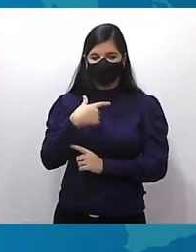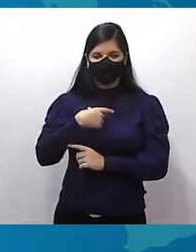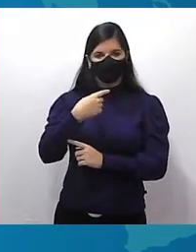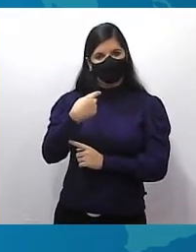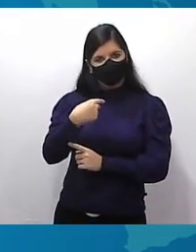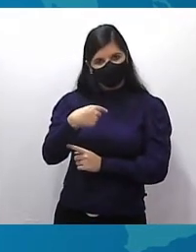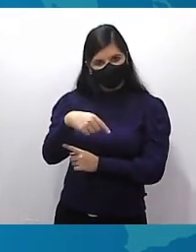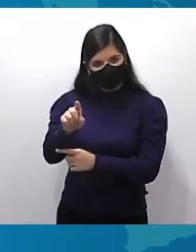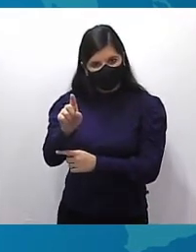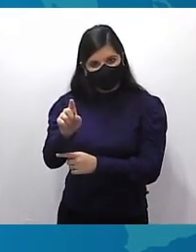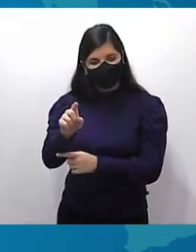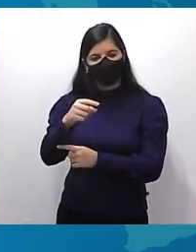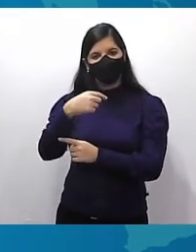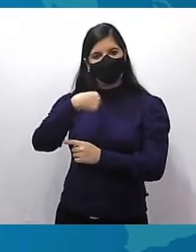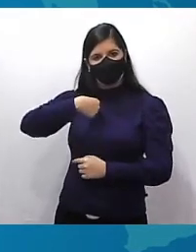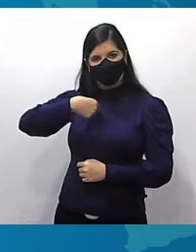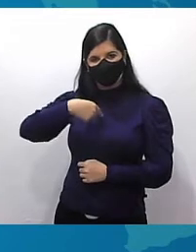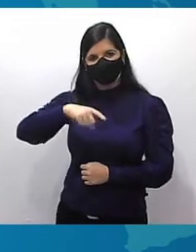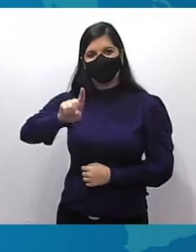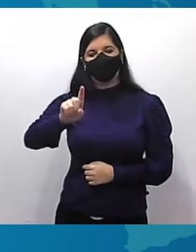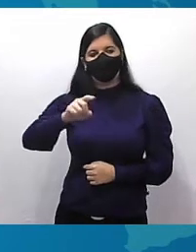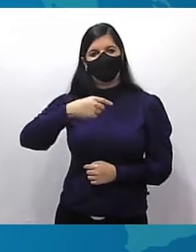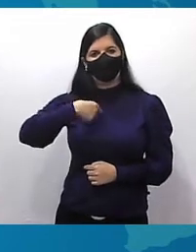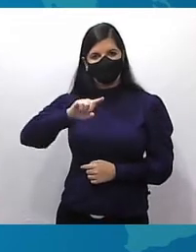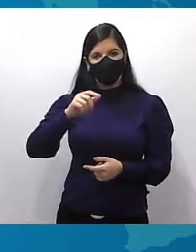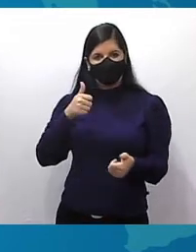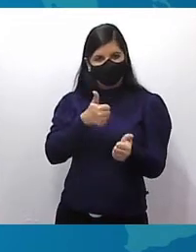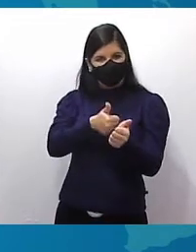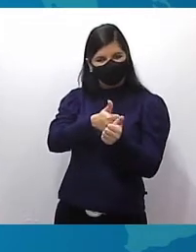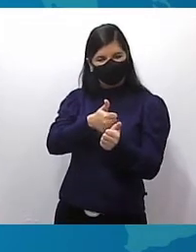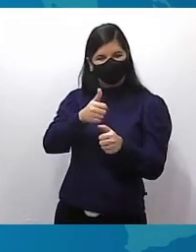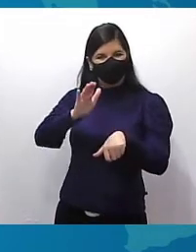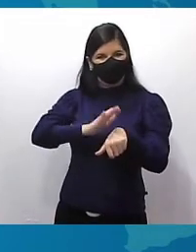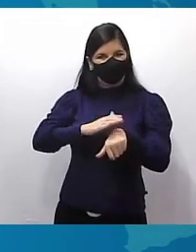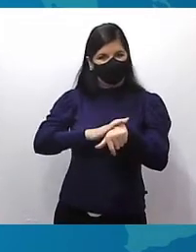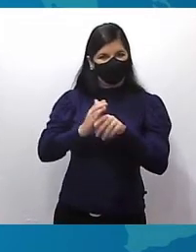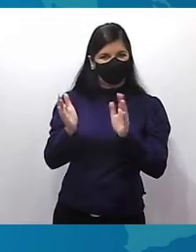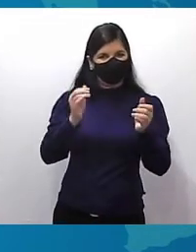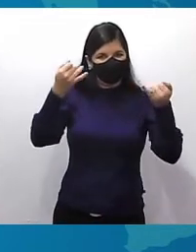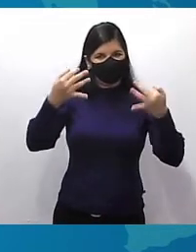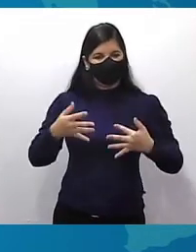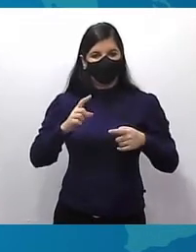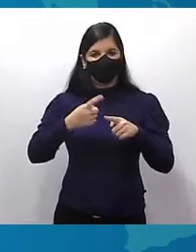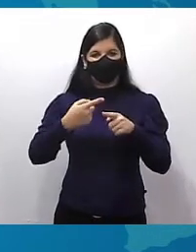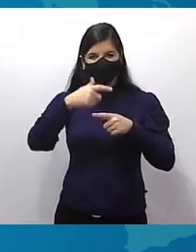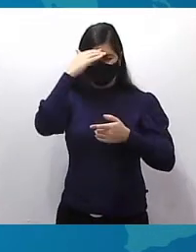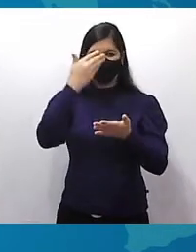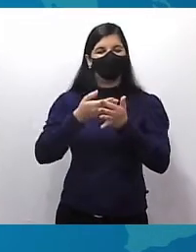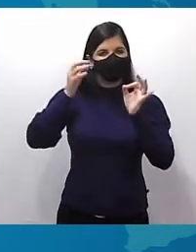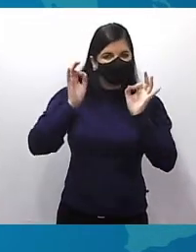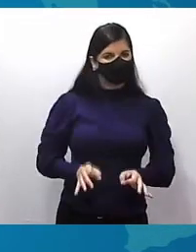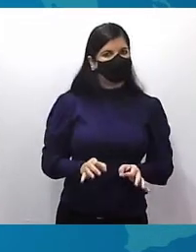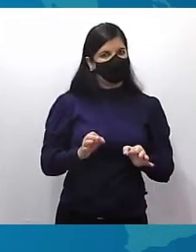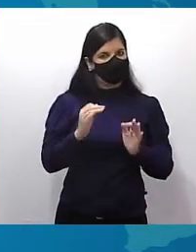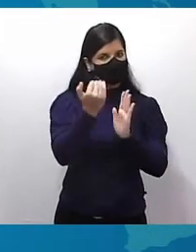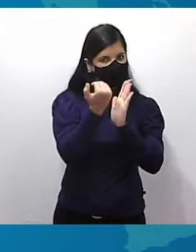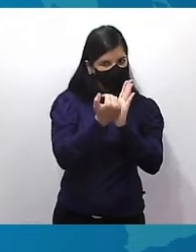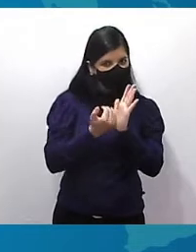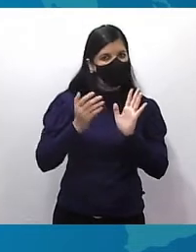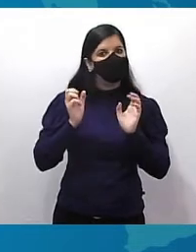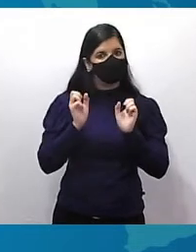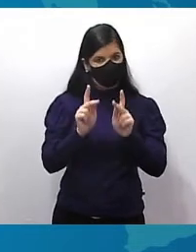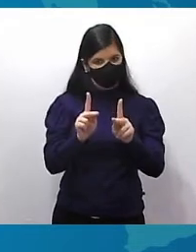para ou irei, muito perto do tempo que eu estou falando, porque eu tenho certeza de uma programação que eu já